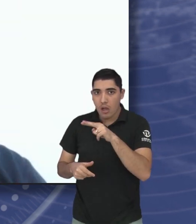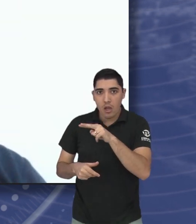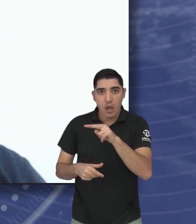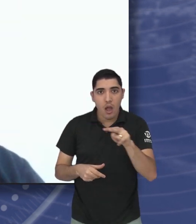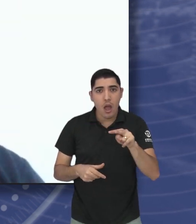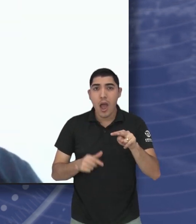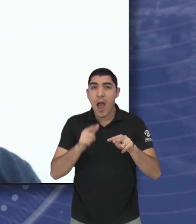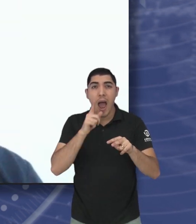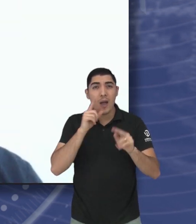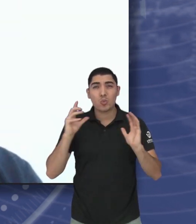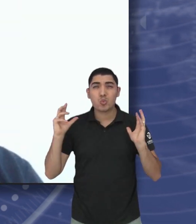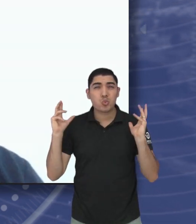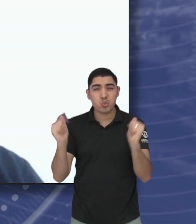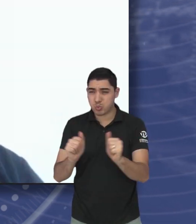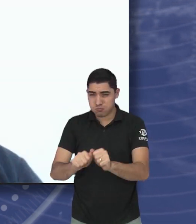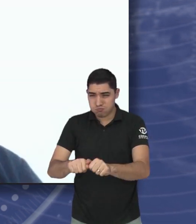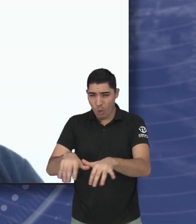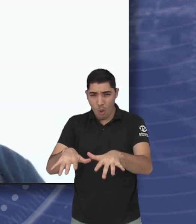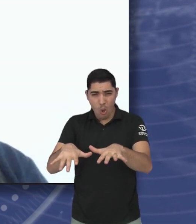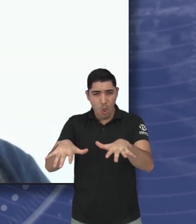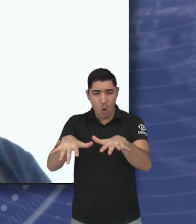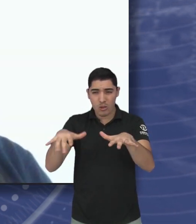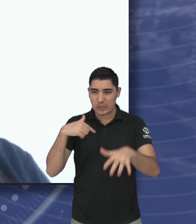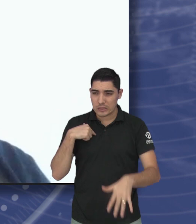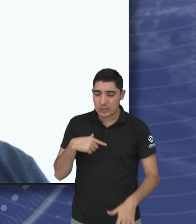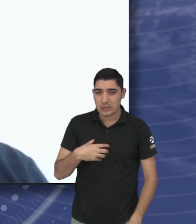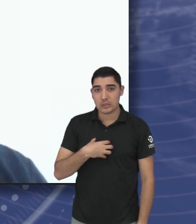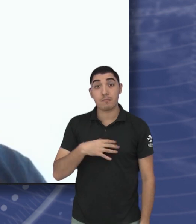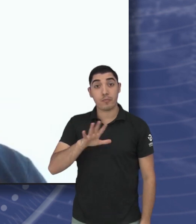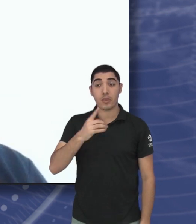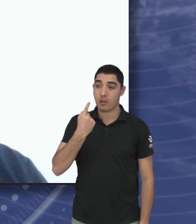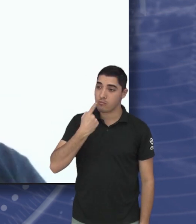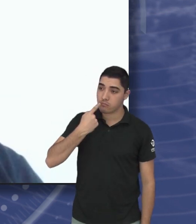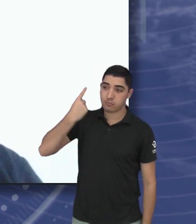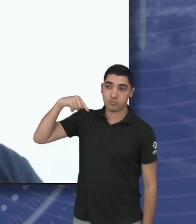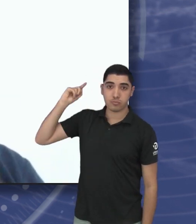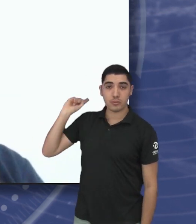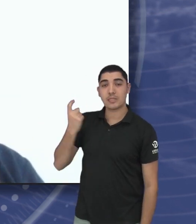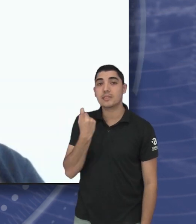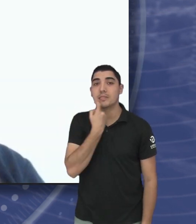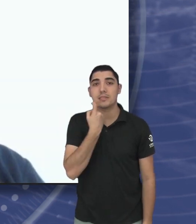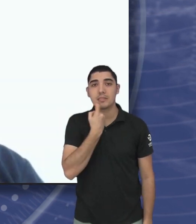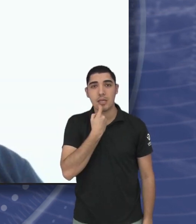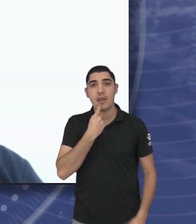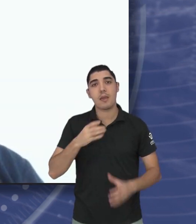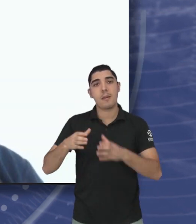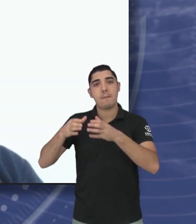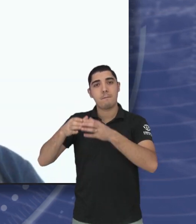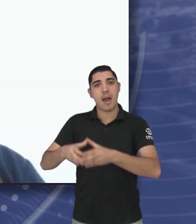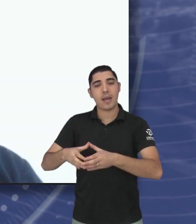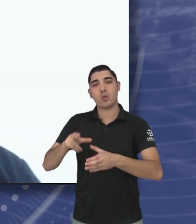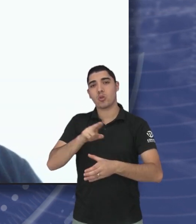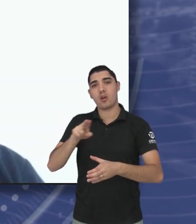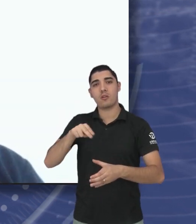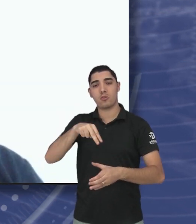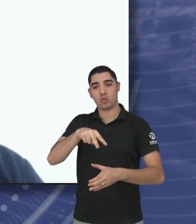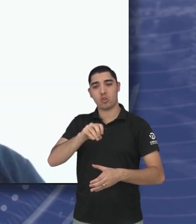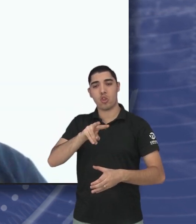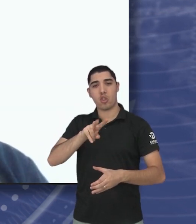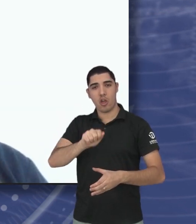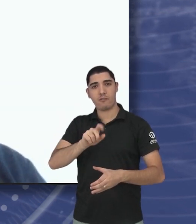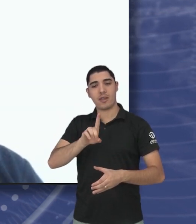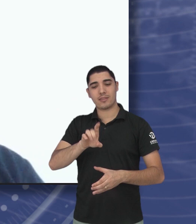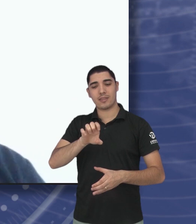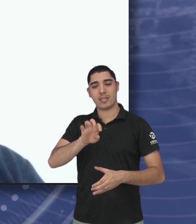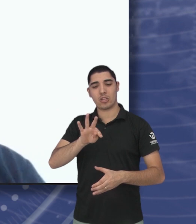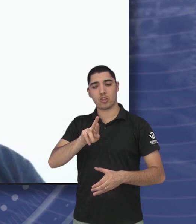já tinha entrado água em tudo. E nessa última sexta-feira, foi no bairro do Jardim Nova Detroit,